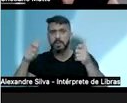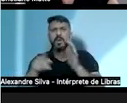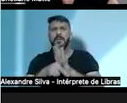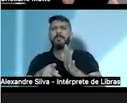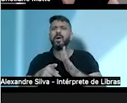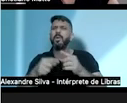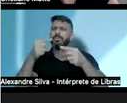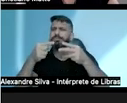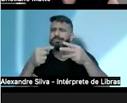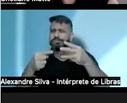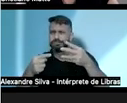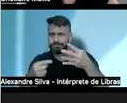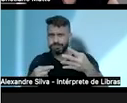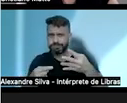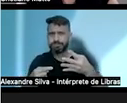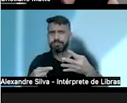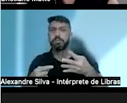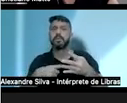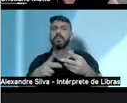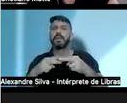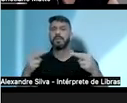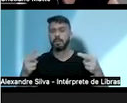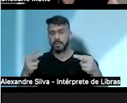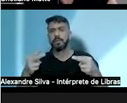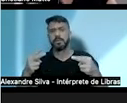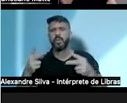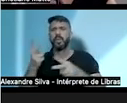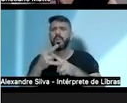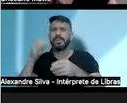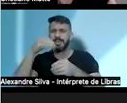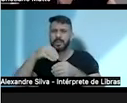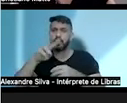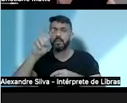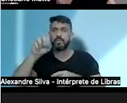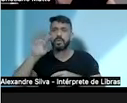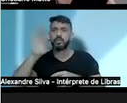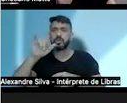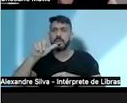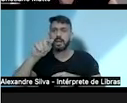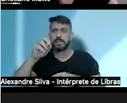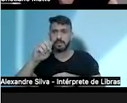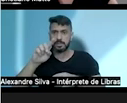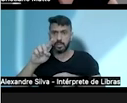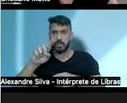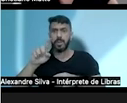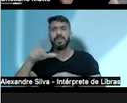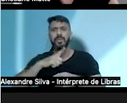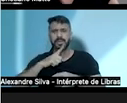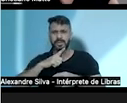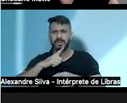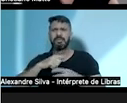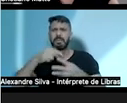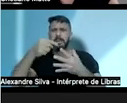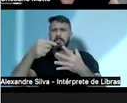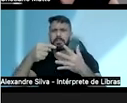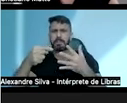RNAs, de microRNAs e também da metilação do DNA. Então, muito mais modificações epigenéticas foram observadas aqui. Quanto